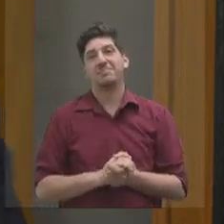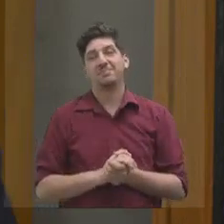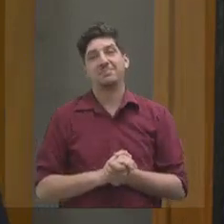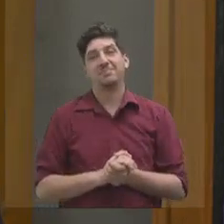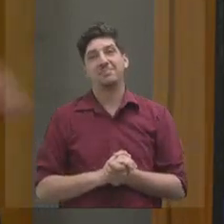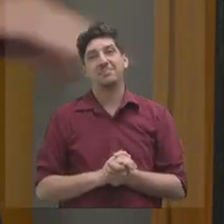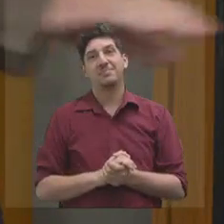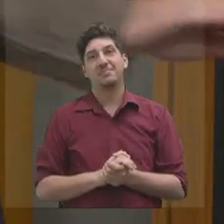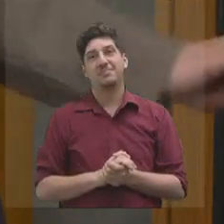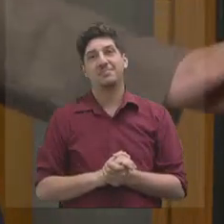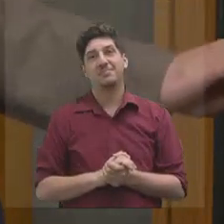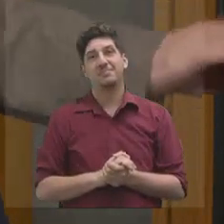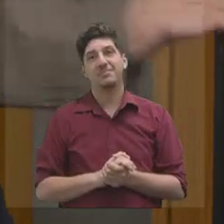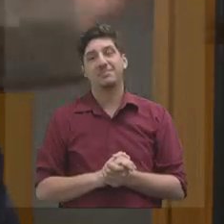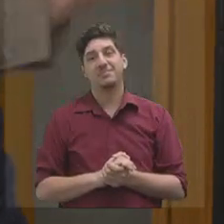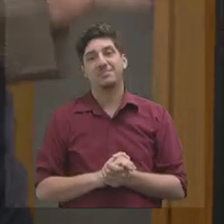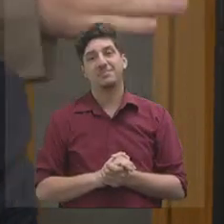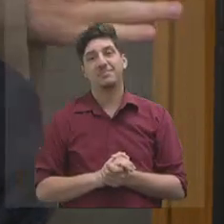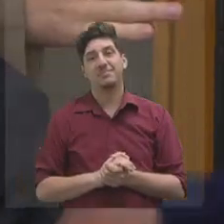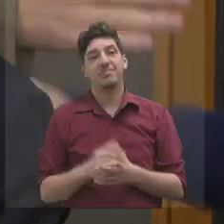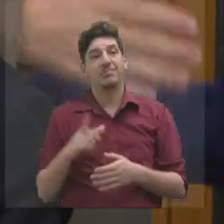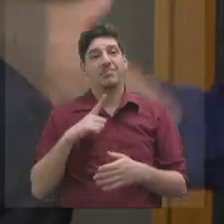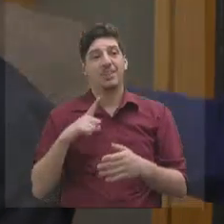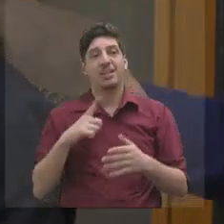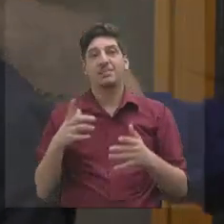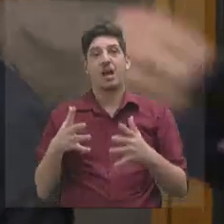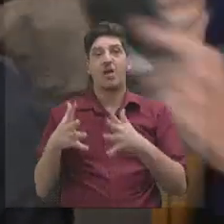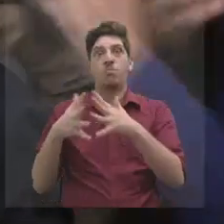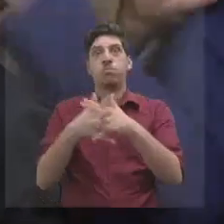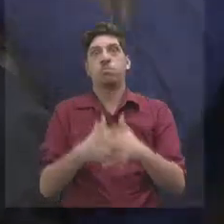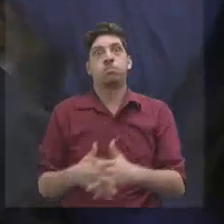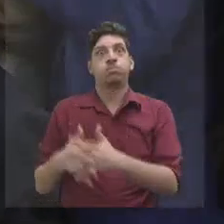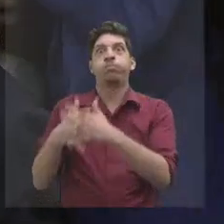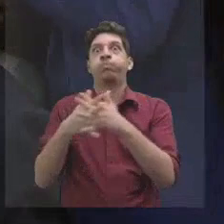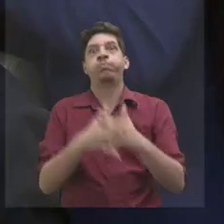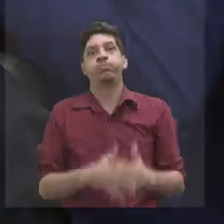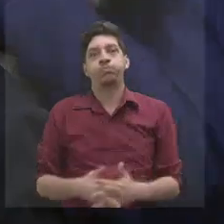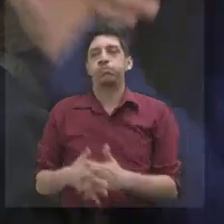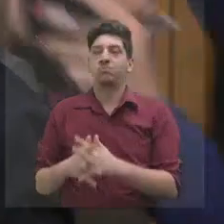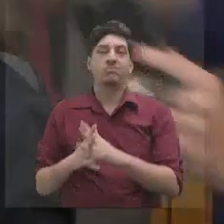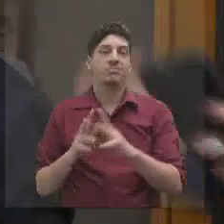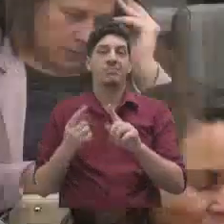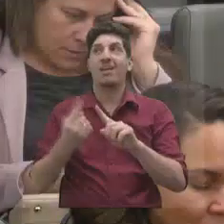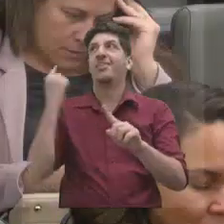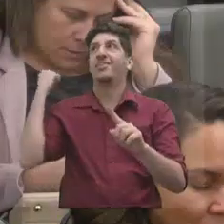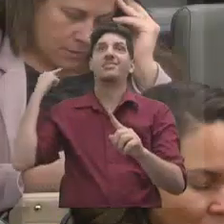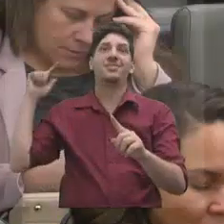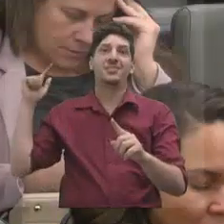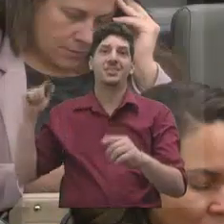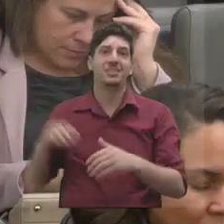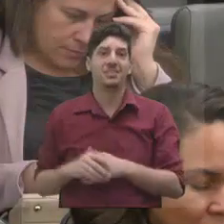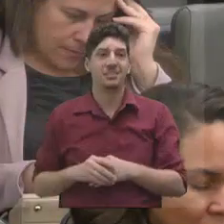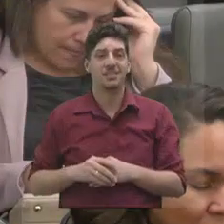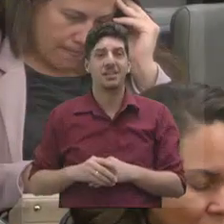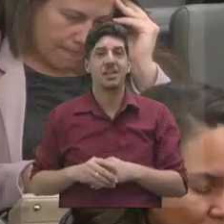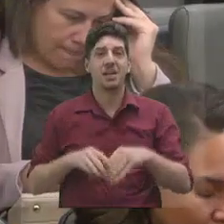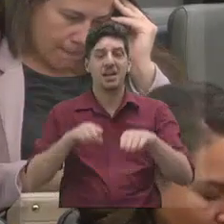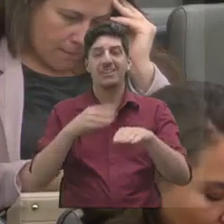tínhamos carretas a 50 40 50 anos atrás nós não tínhamos bitrens